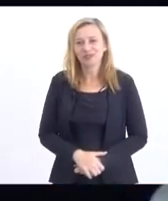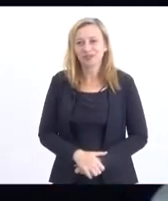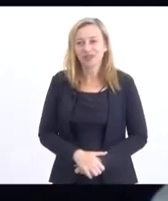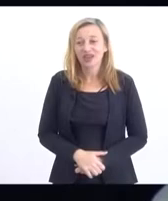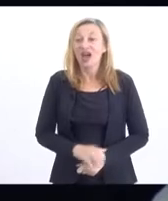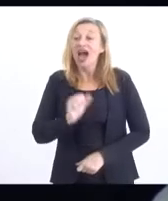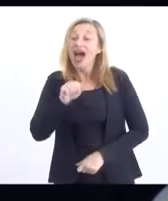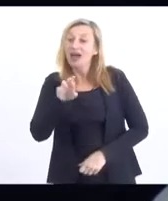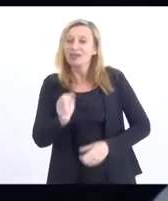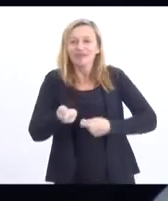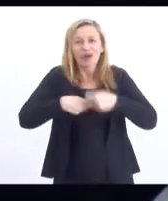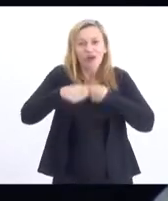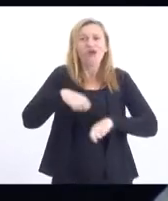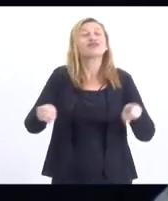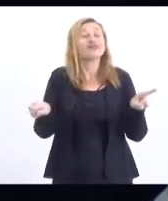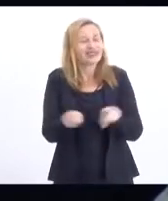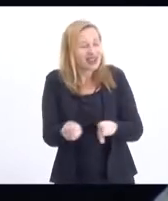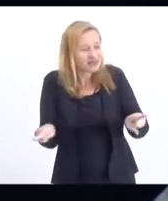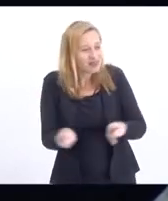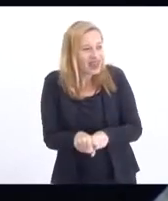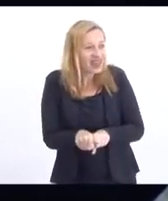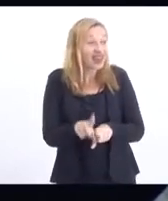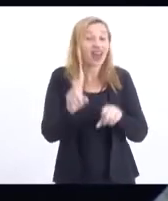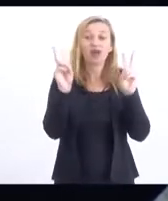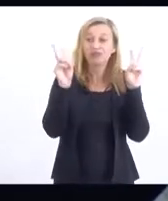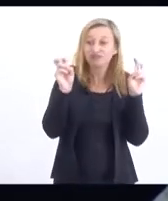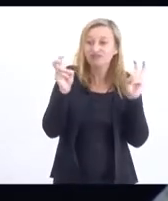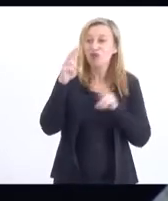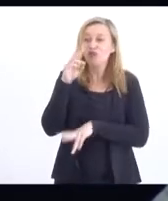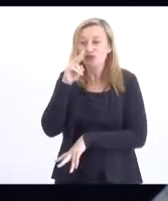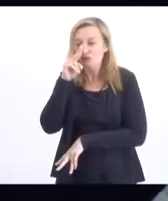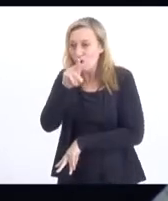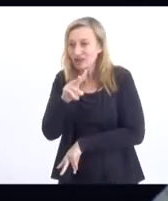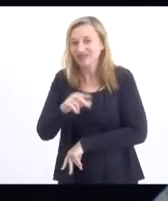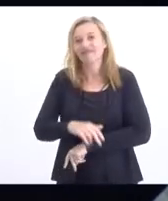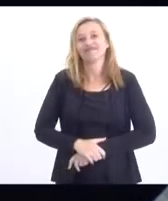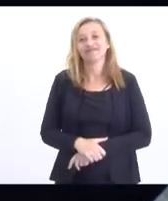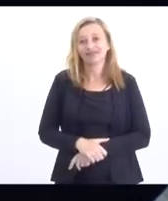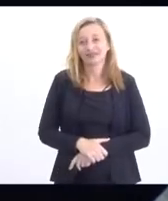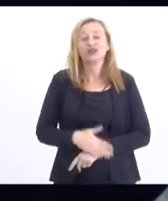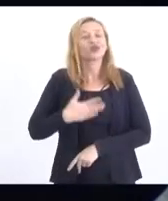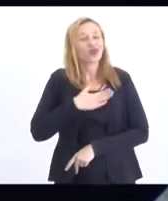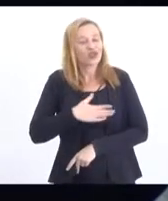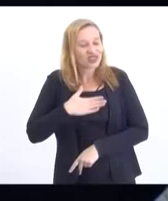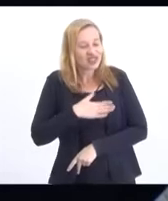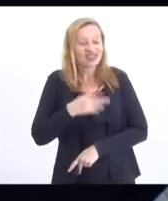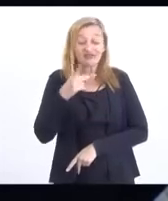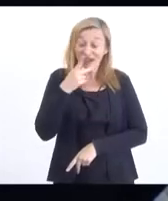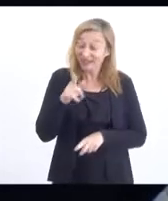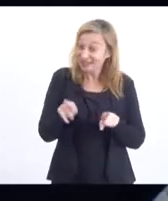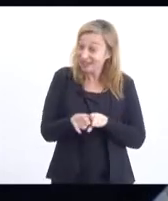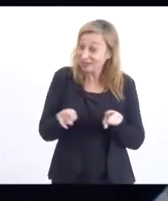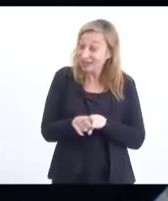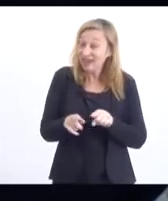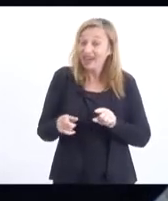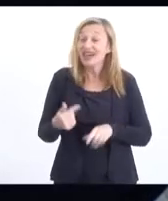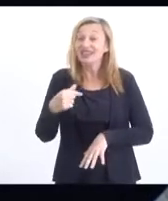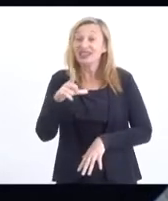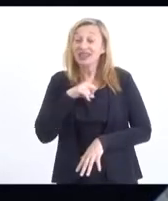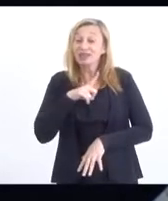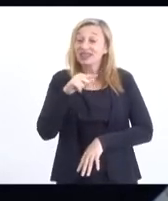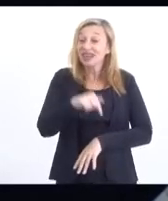O agronegócio também é uma situação forte. E gostaria de falar também, nós temos